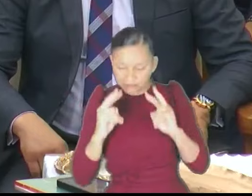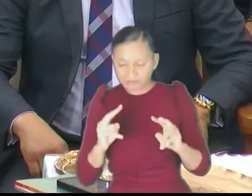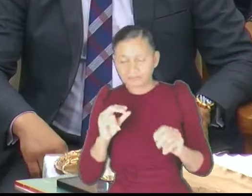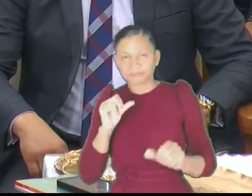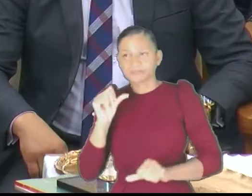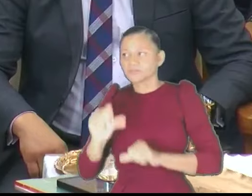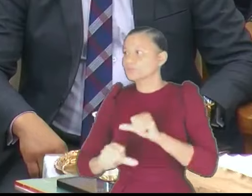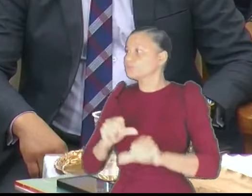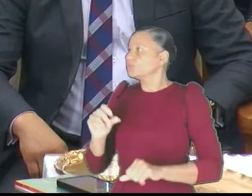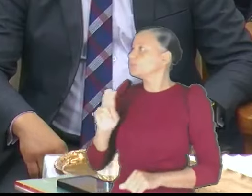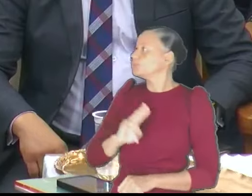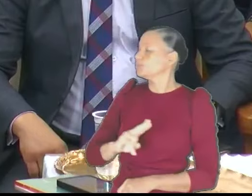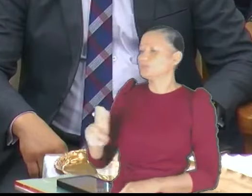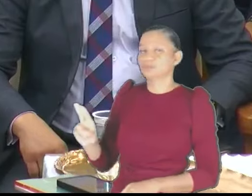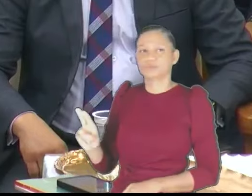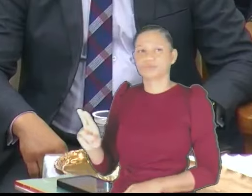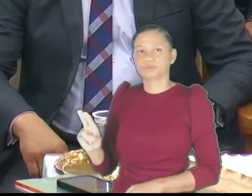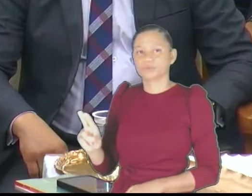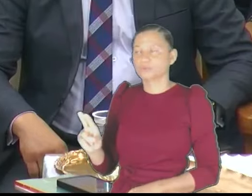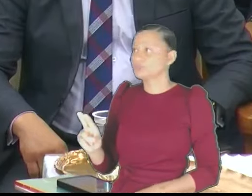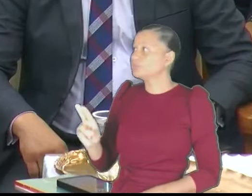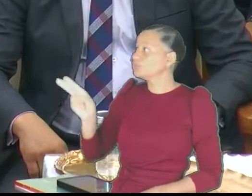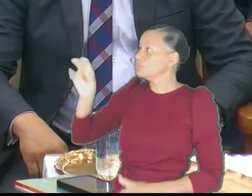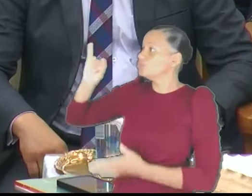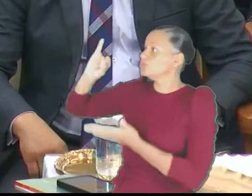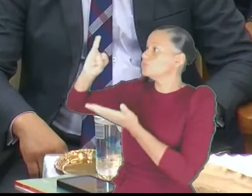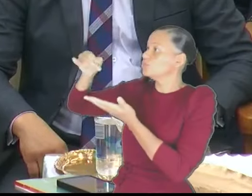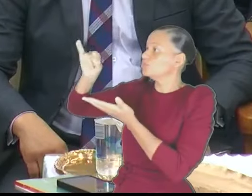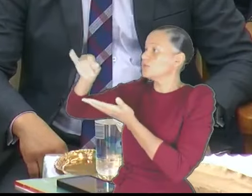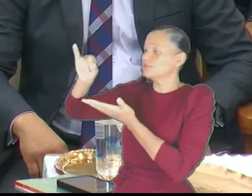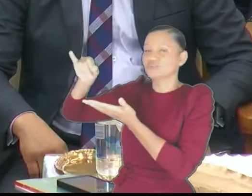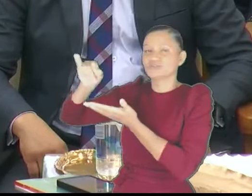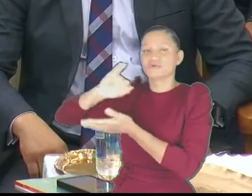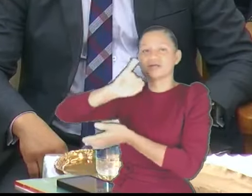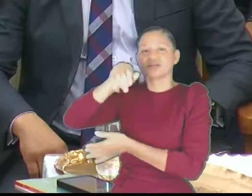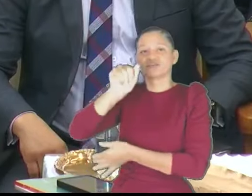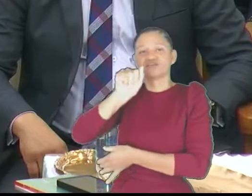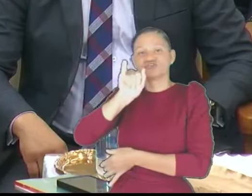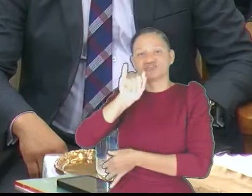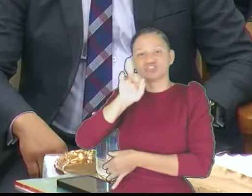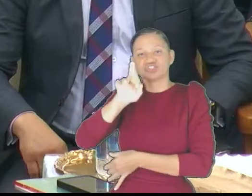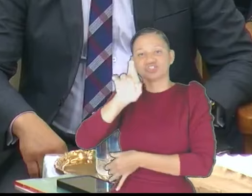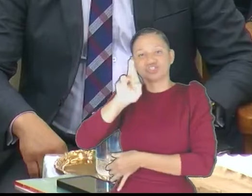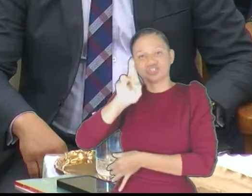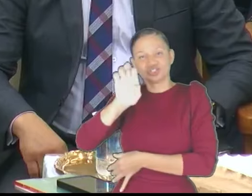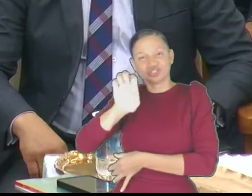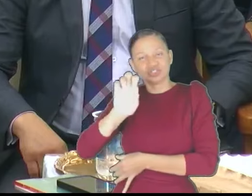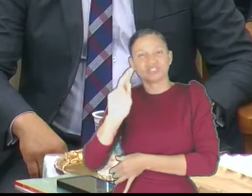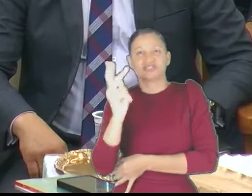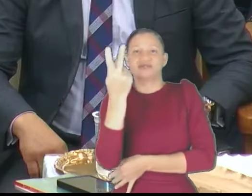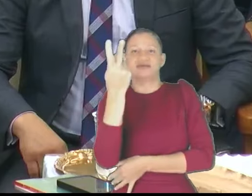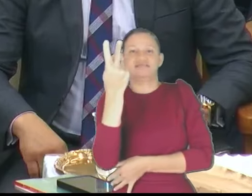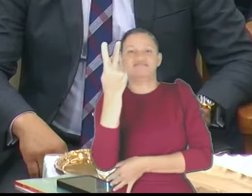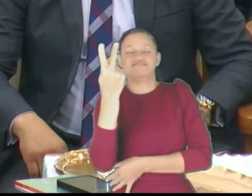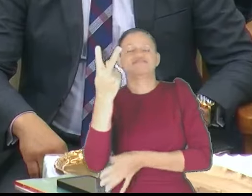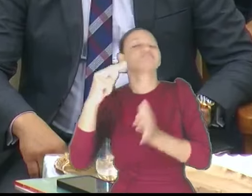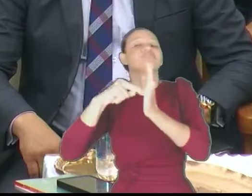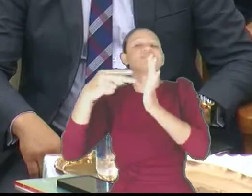hoje. Tu és Jeová Jiré, o Deus que provê.